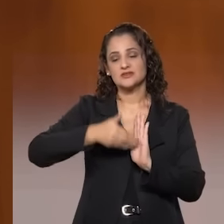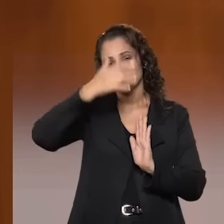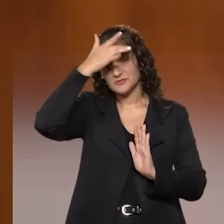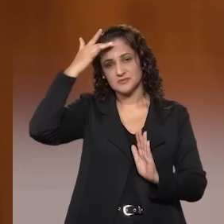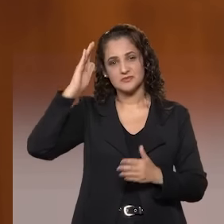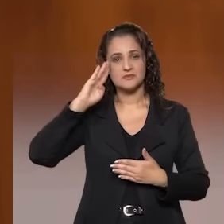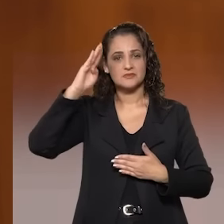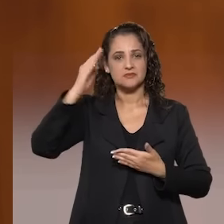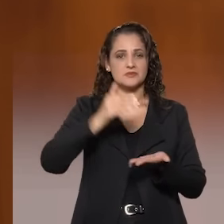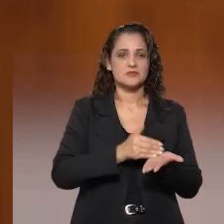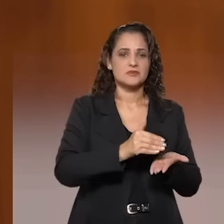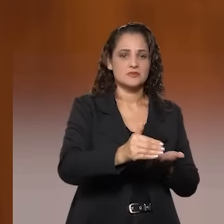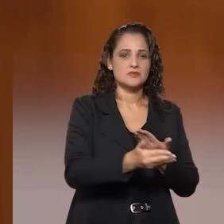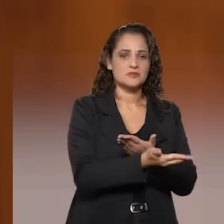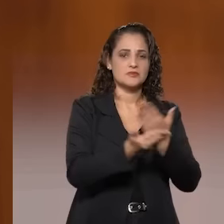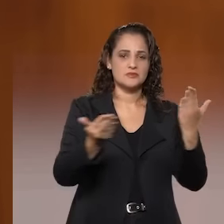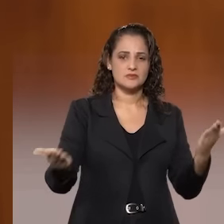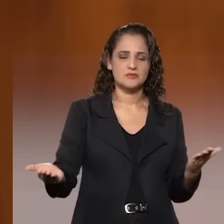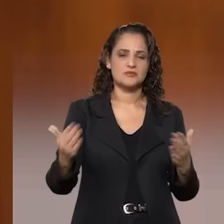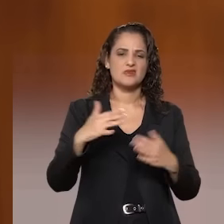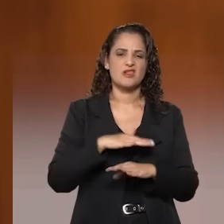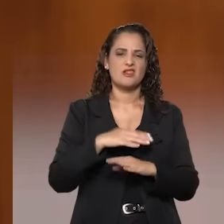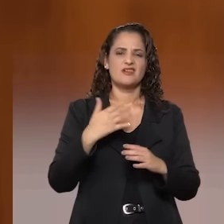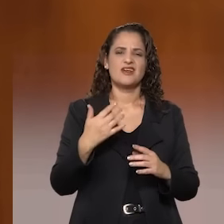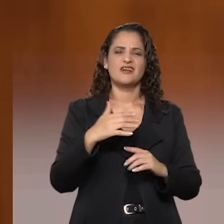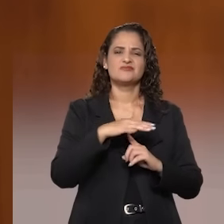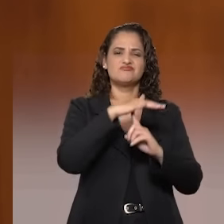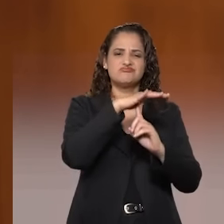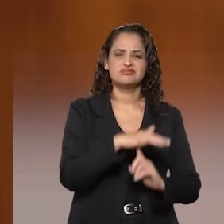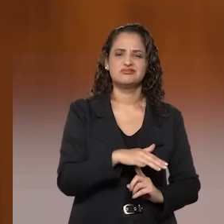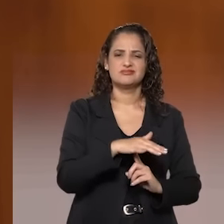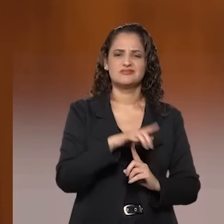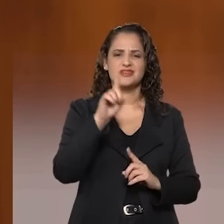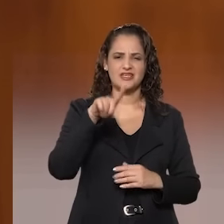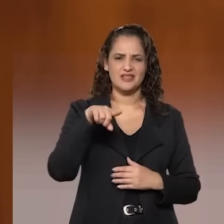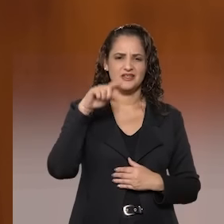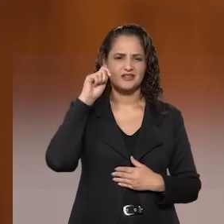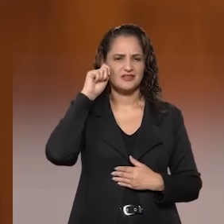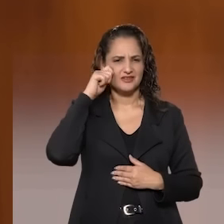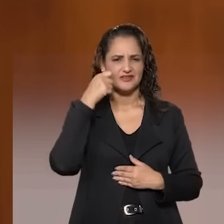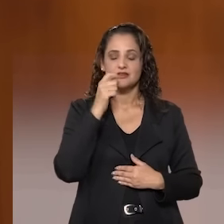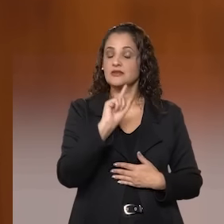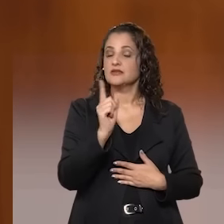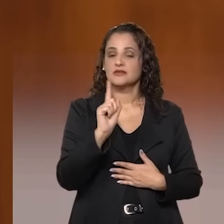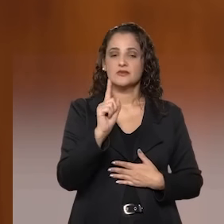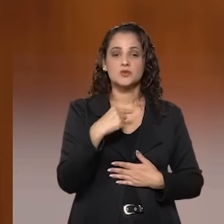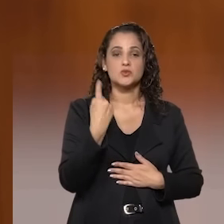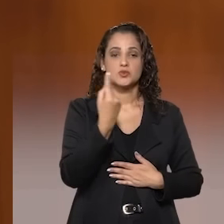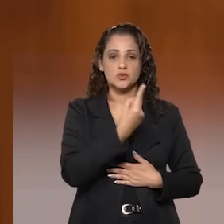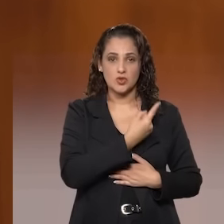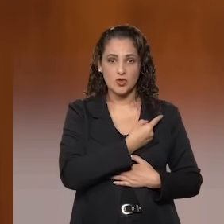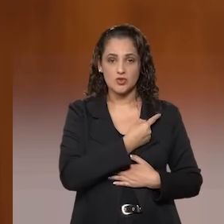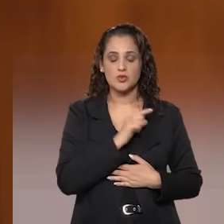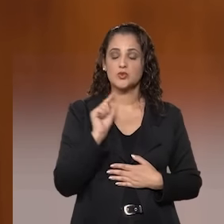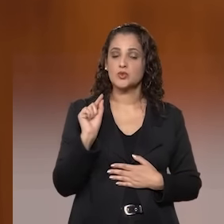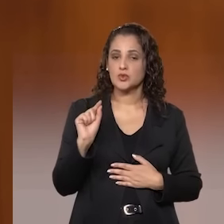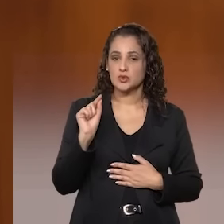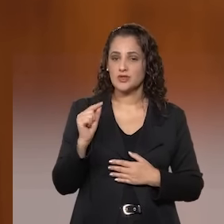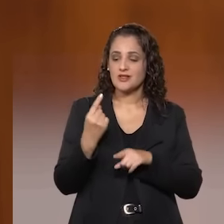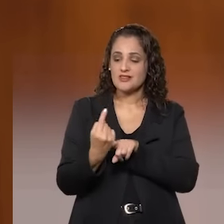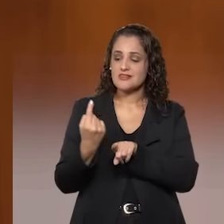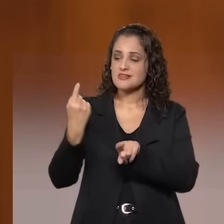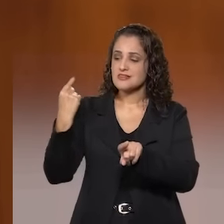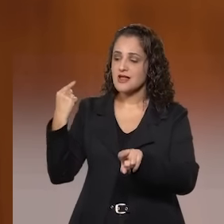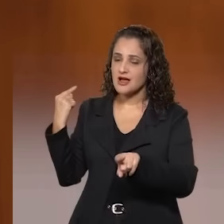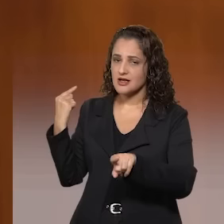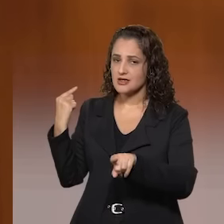que começaram a discriminar que não foram os negros né Ahã nós fomos nós nós lá